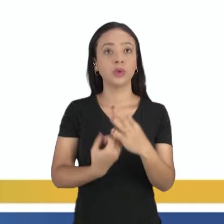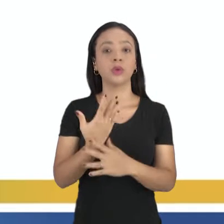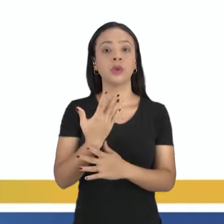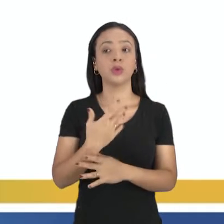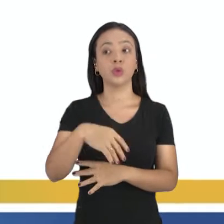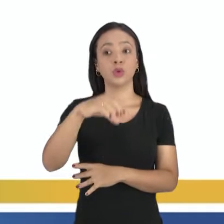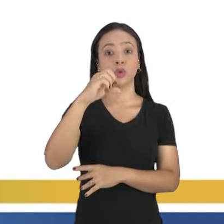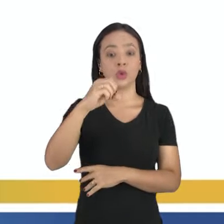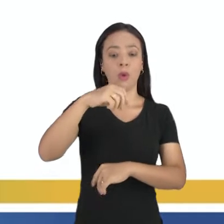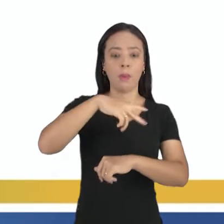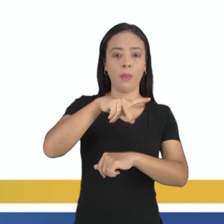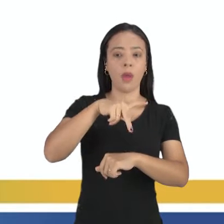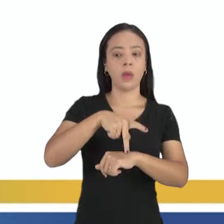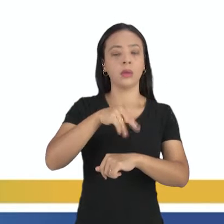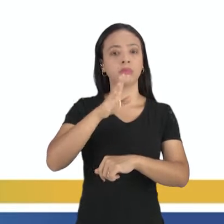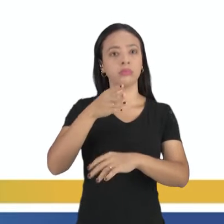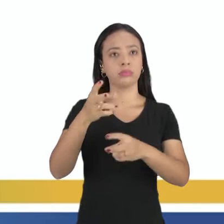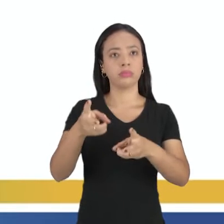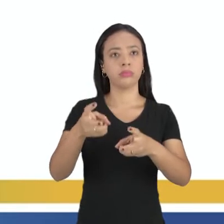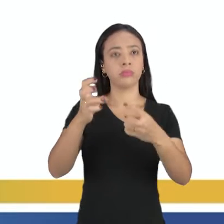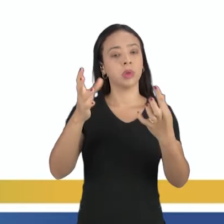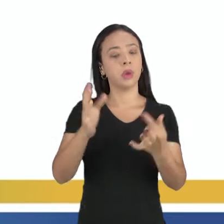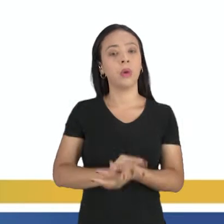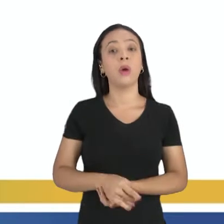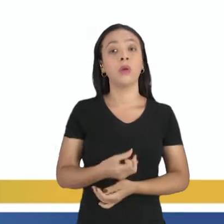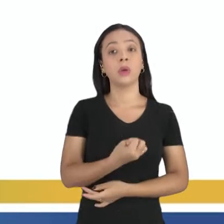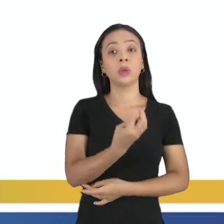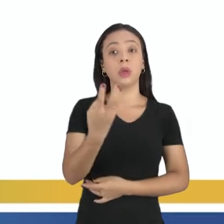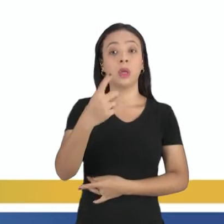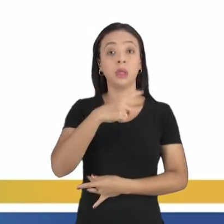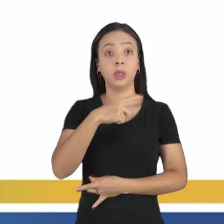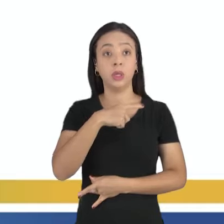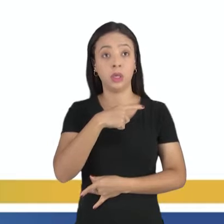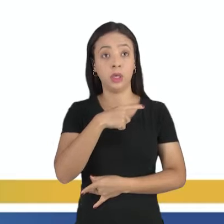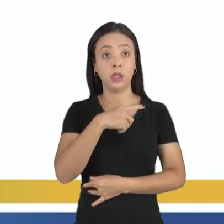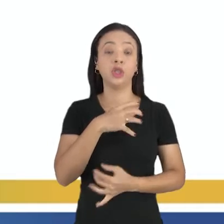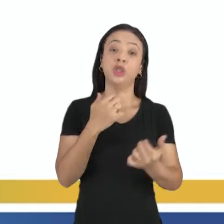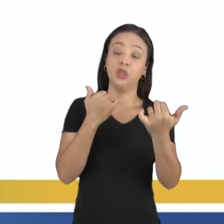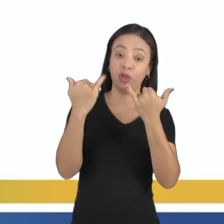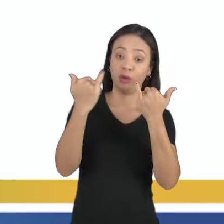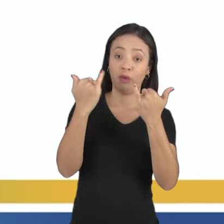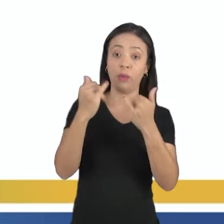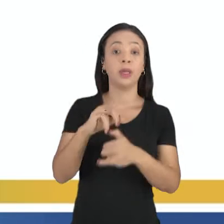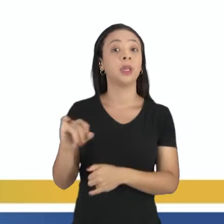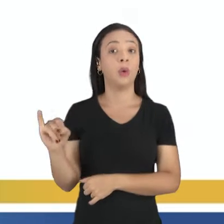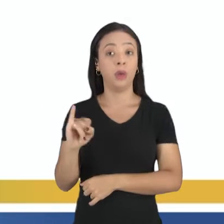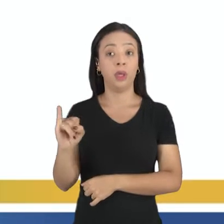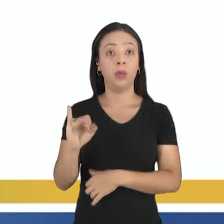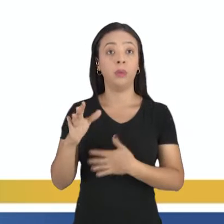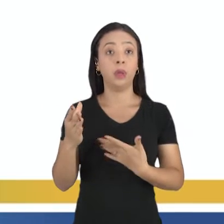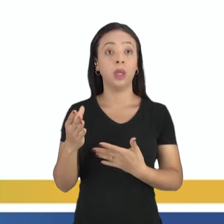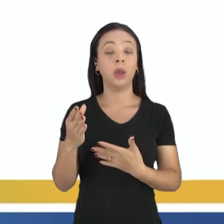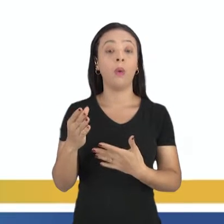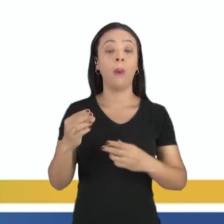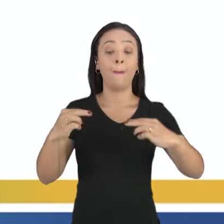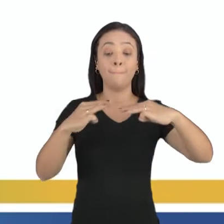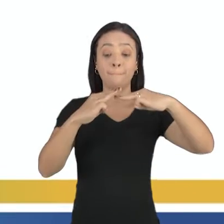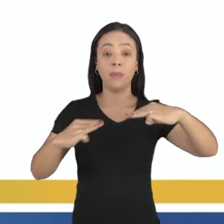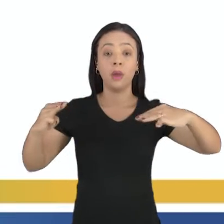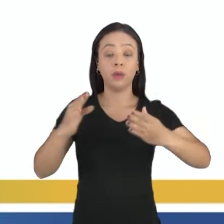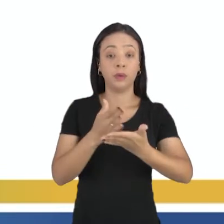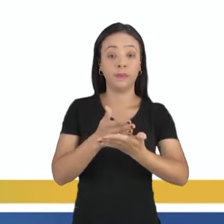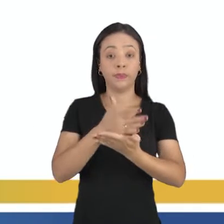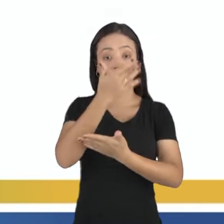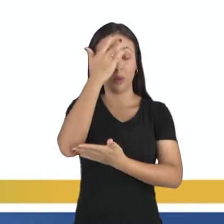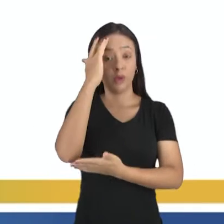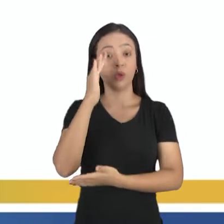países analisados. Como a quantidade de dados, uma quantidade ímpar, a mediana dos mortos por